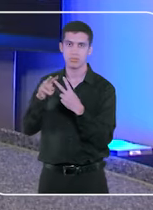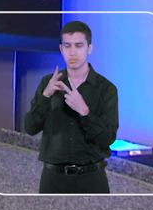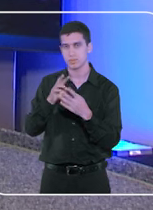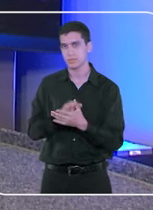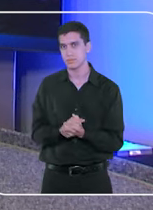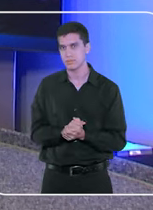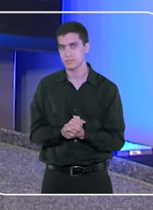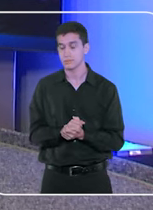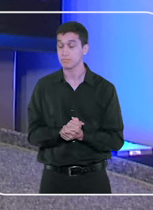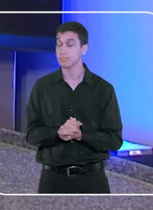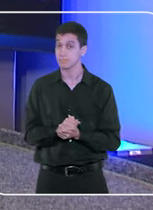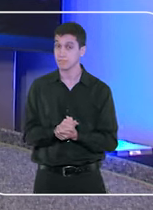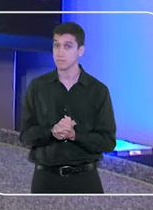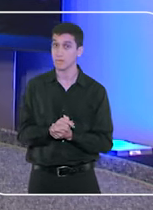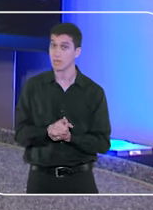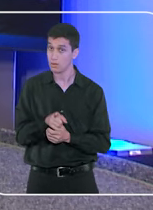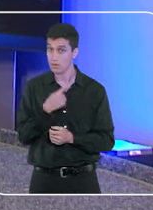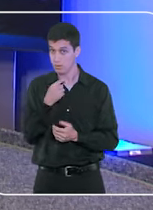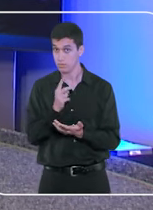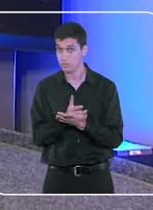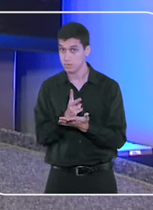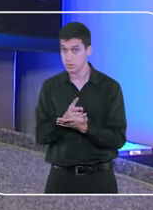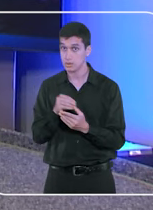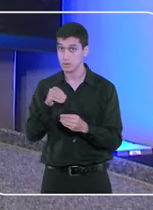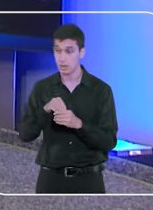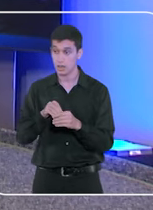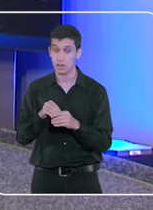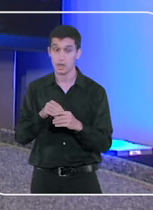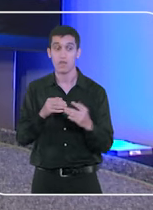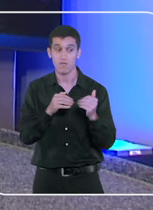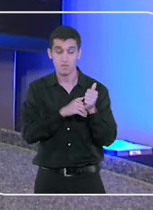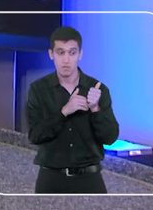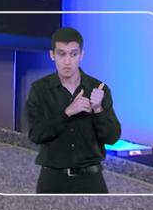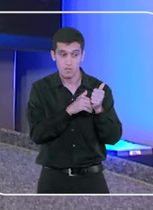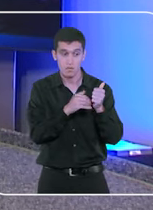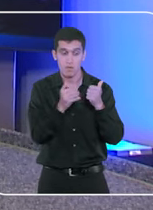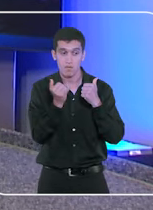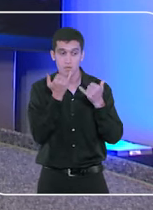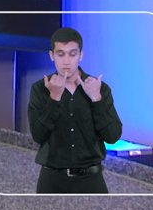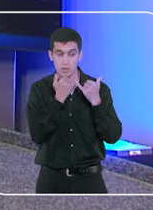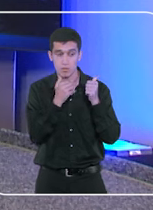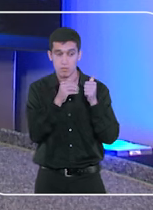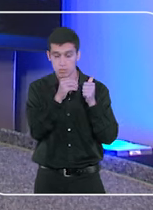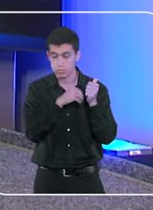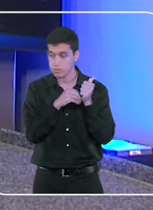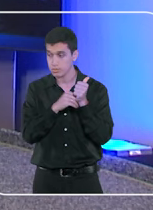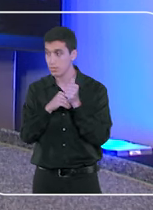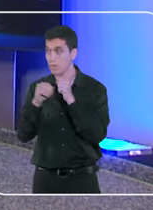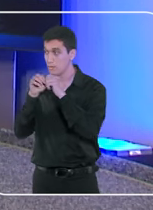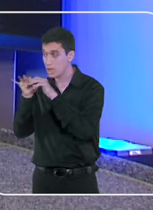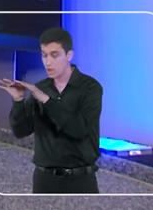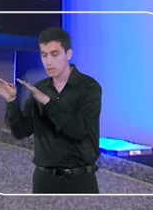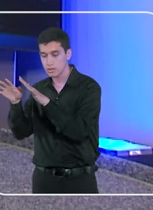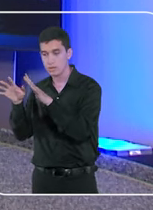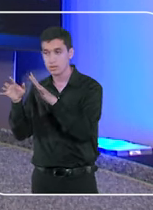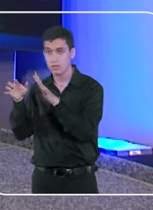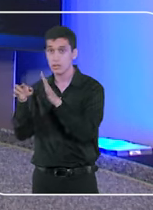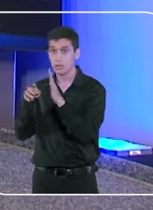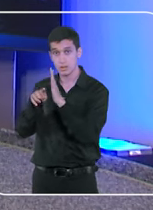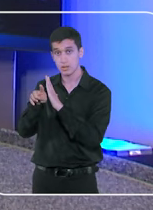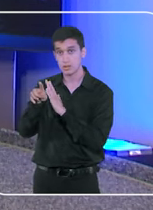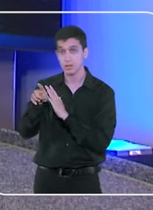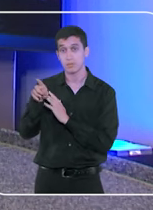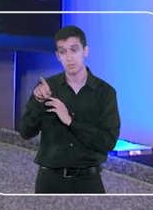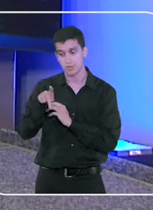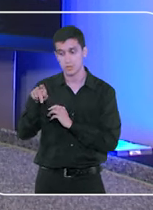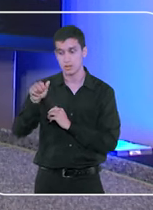A gente ainda nessa linha de publicização, de sigilo, enfim, professor Suxberg, eu queria saber se